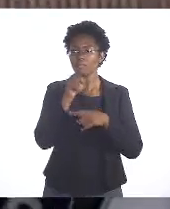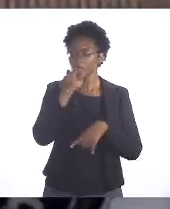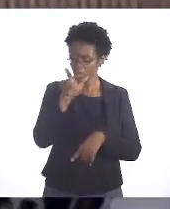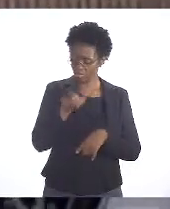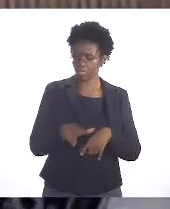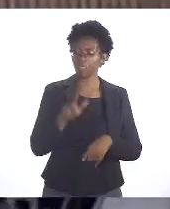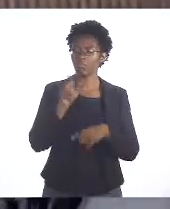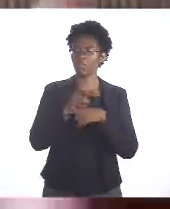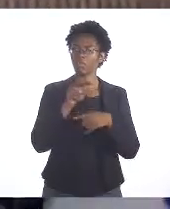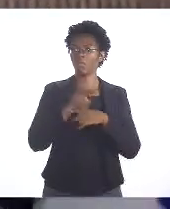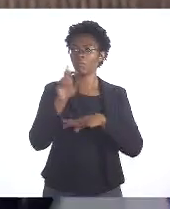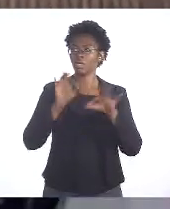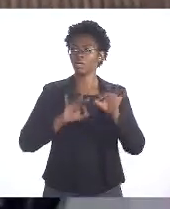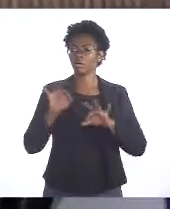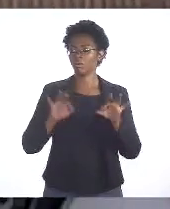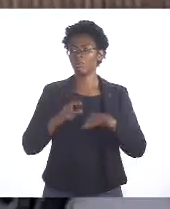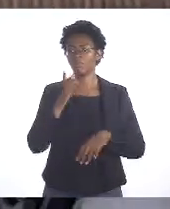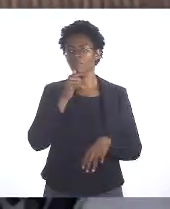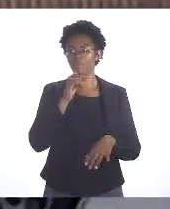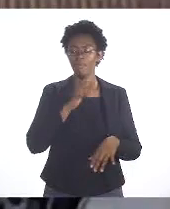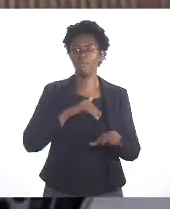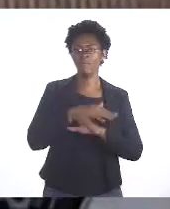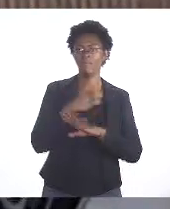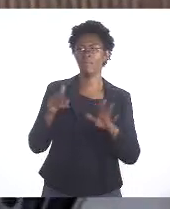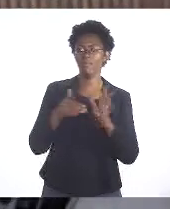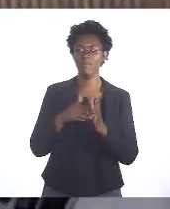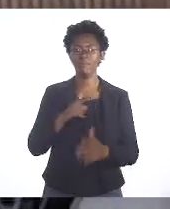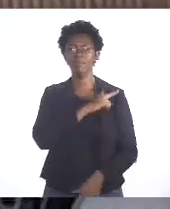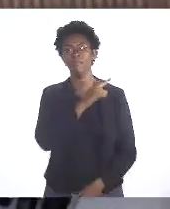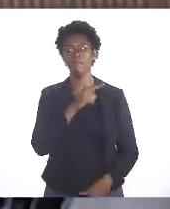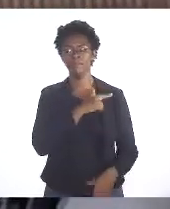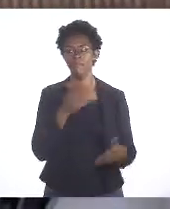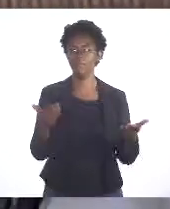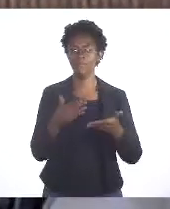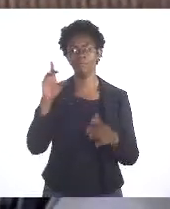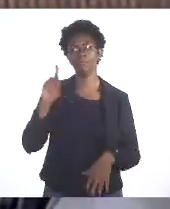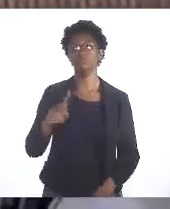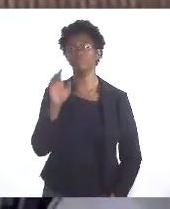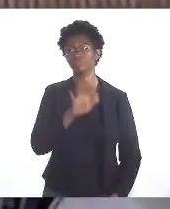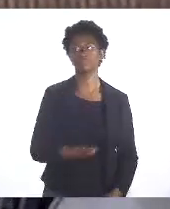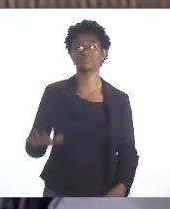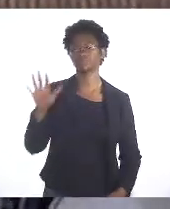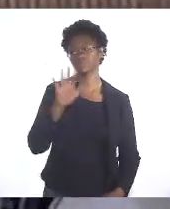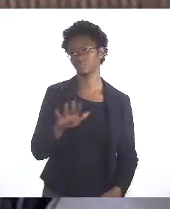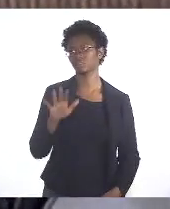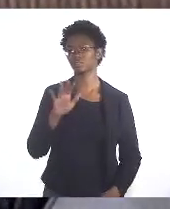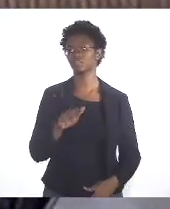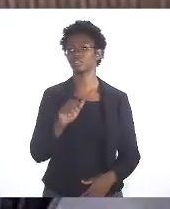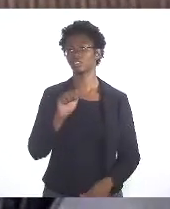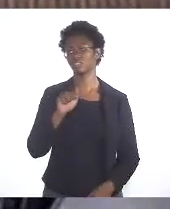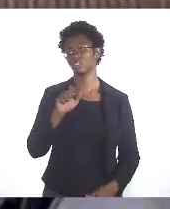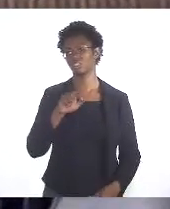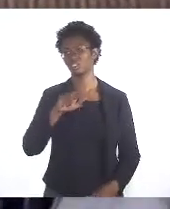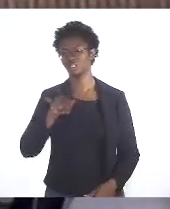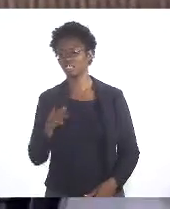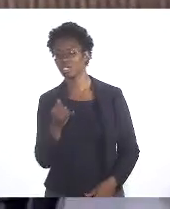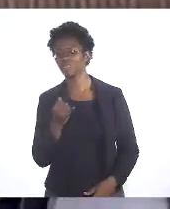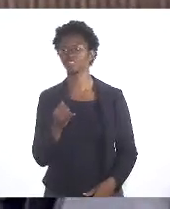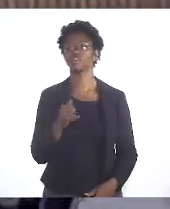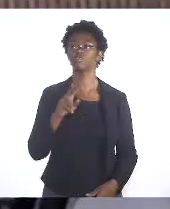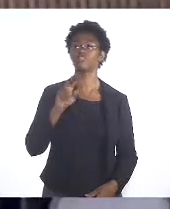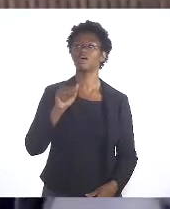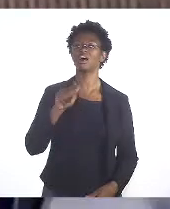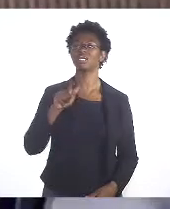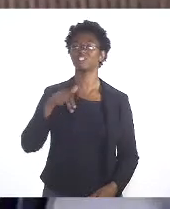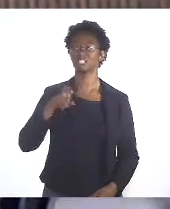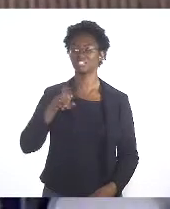do programa Água para Todos, sob a gestão do nosso companheiro, hoje diretor-geral da Assembleia Legislativa, Wagner Victor, e a gente